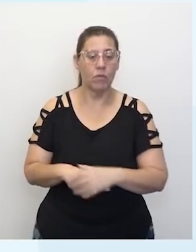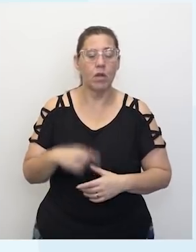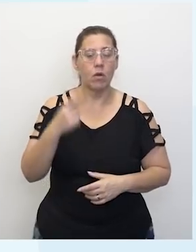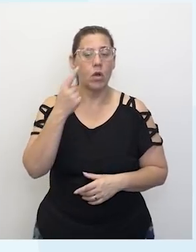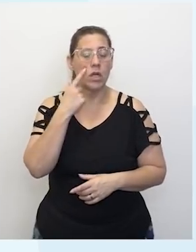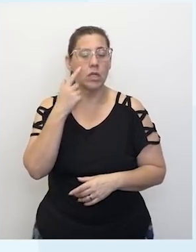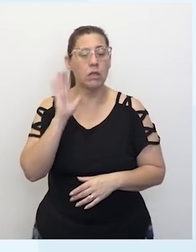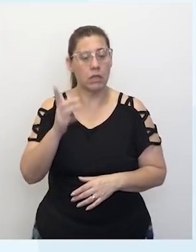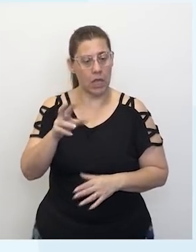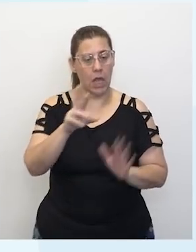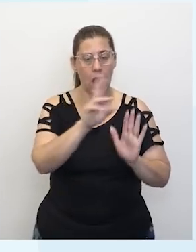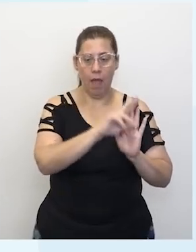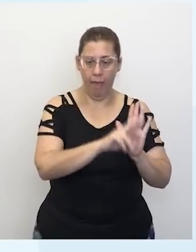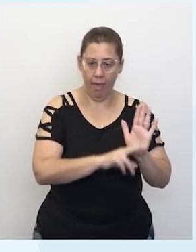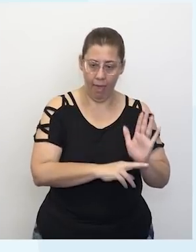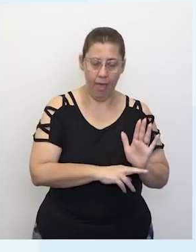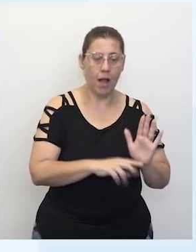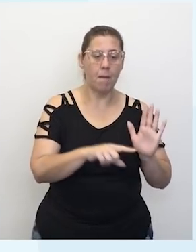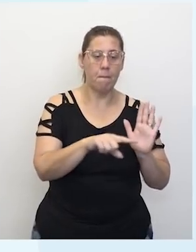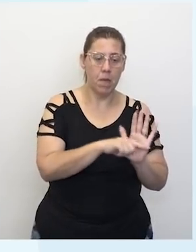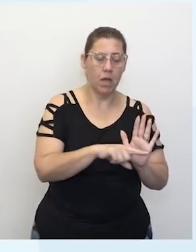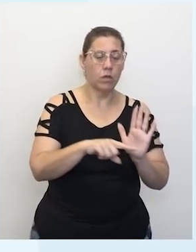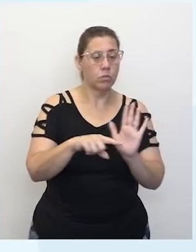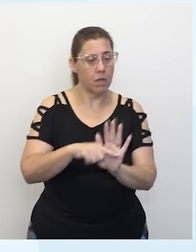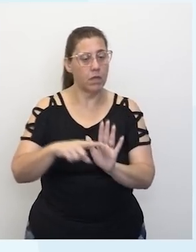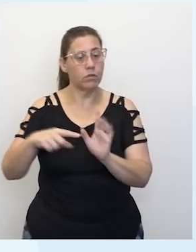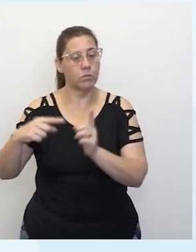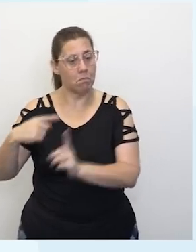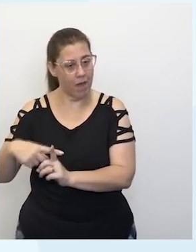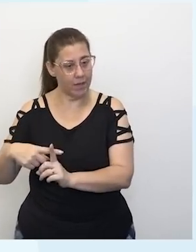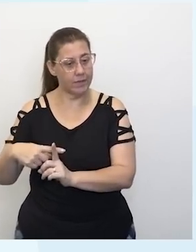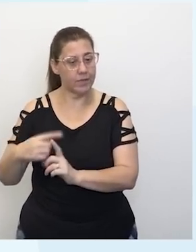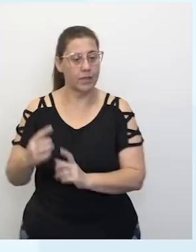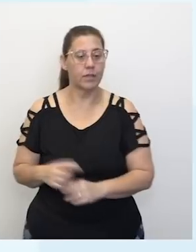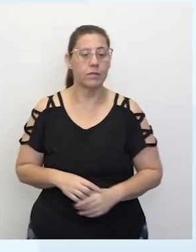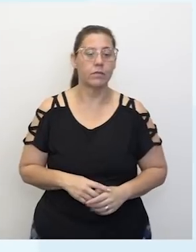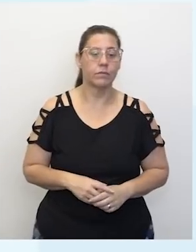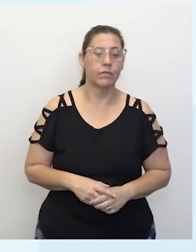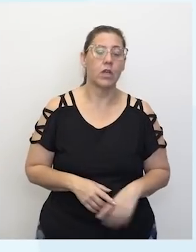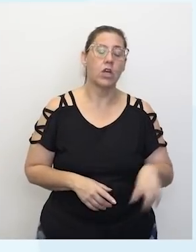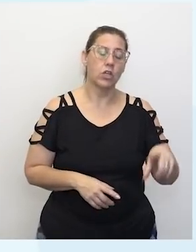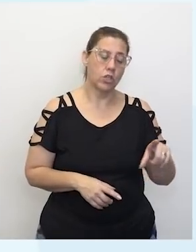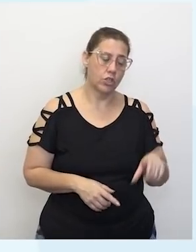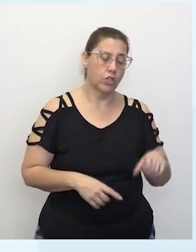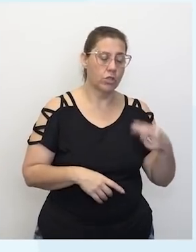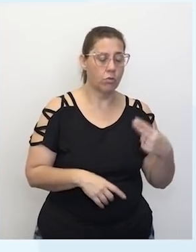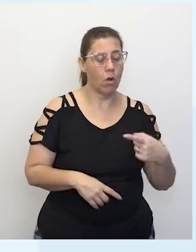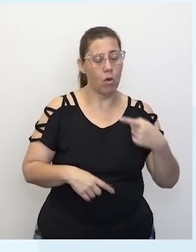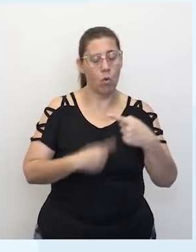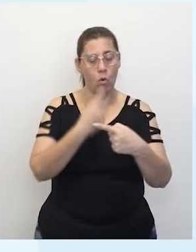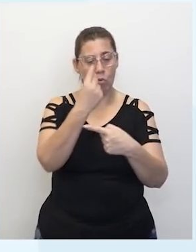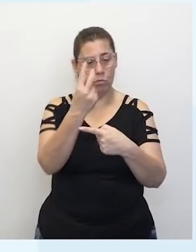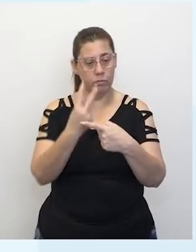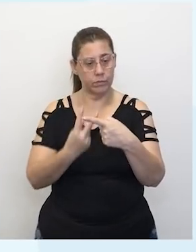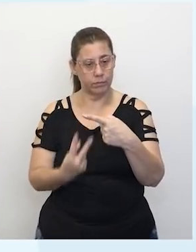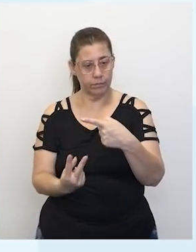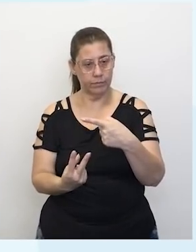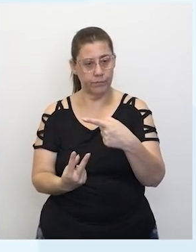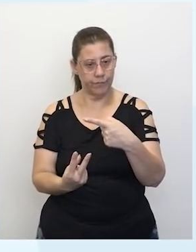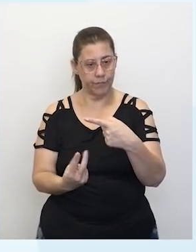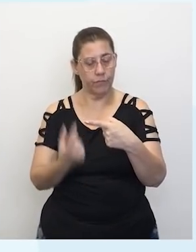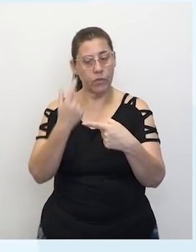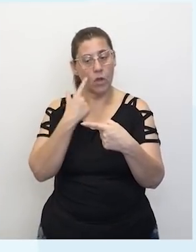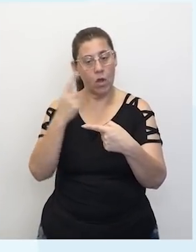sabe que tem regra de sinal, menos com menos mais, então ficou x igual a 1 sobre 2. Beleza? Agora a